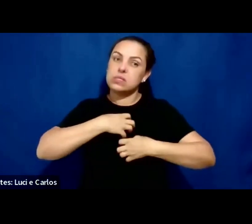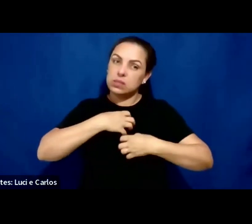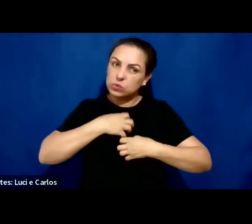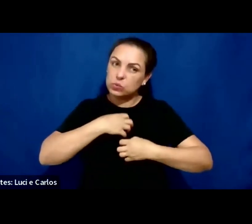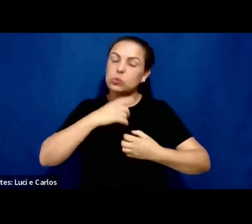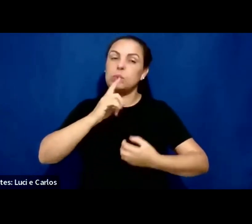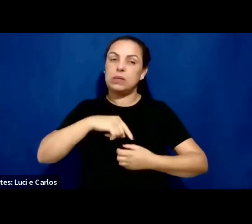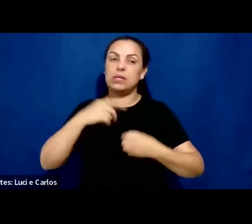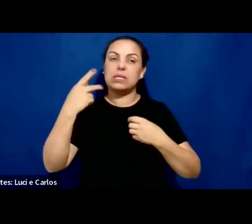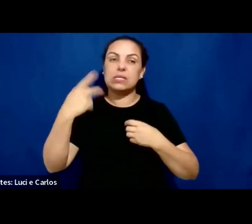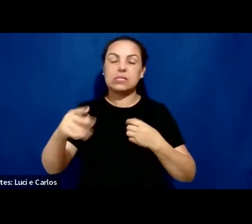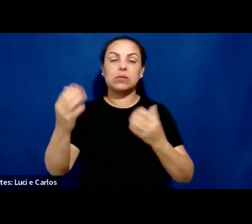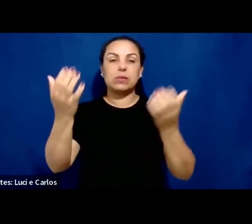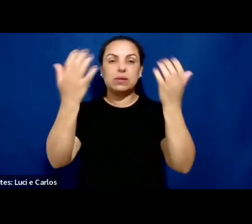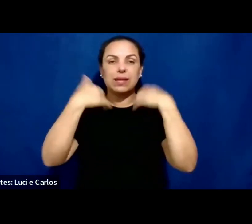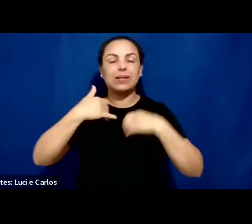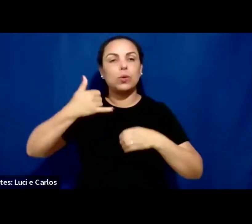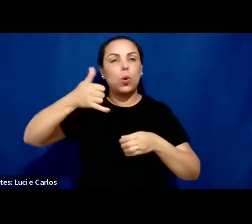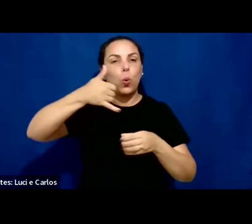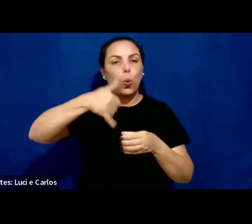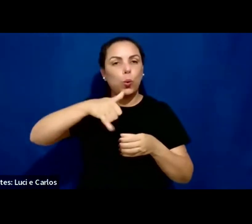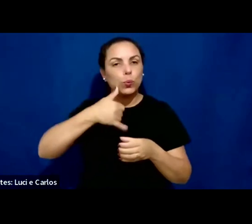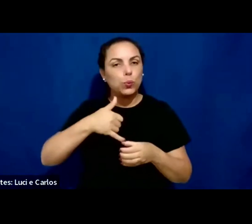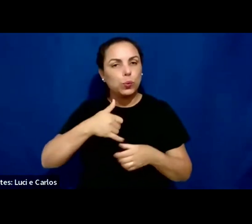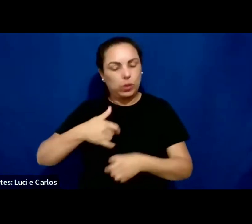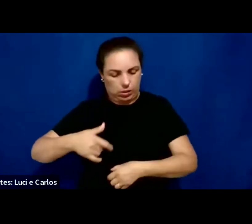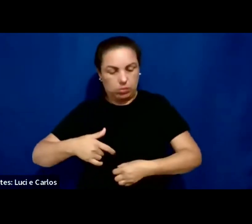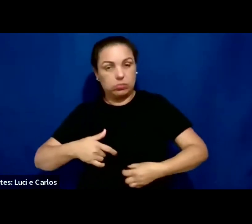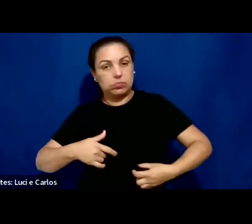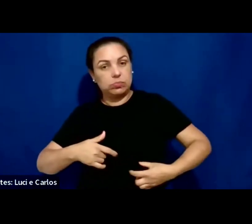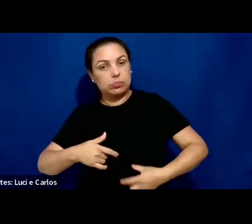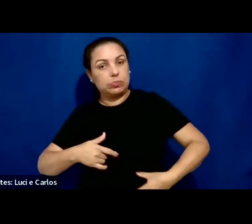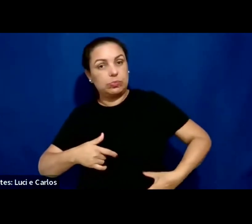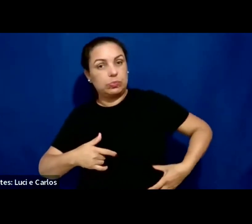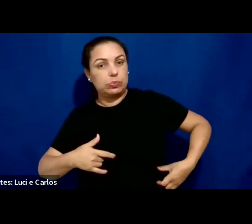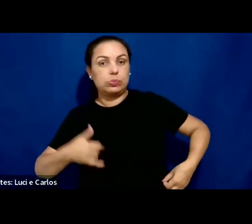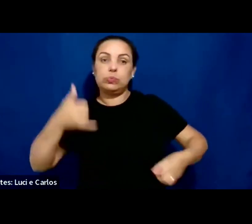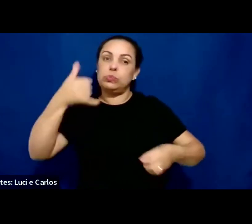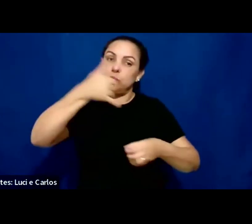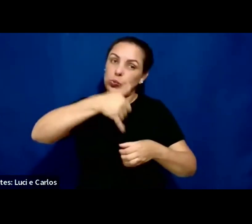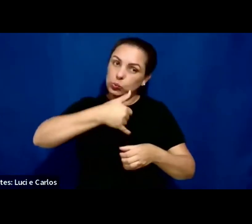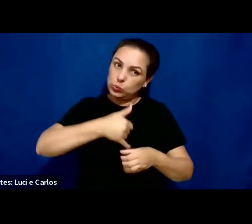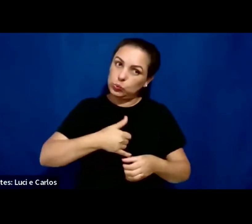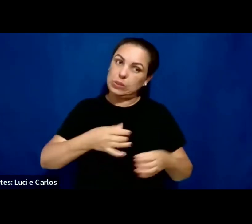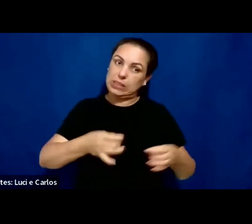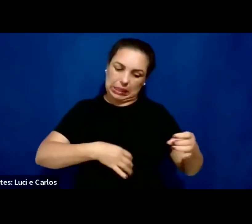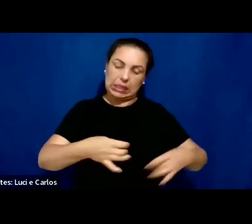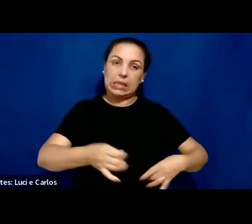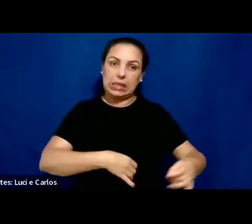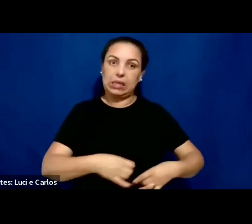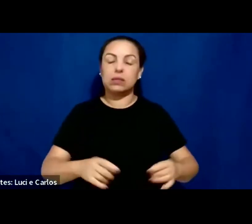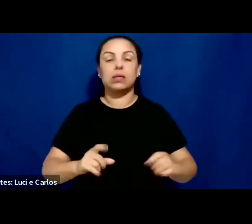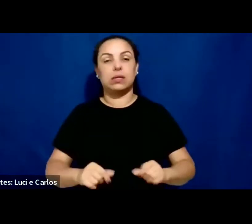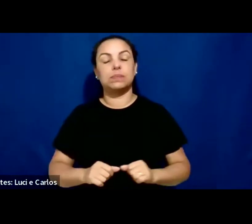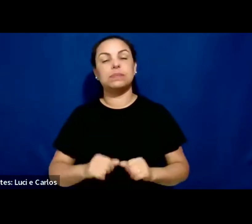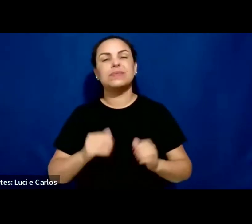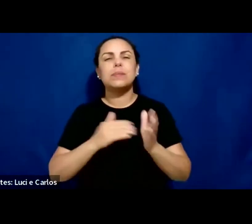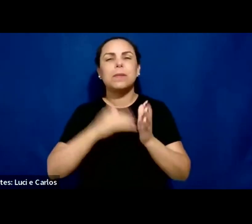no metabolismo das gorduras. E o peso? As fezes devem